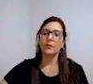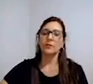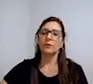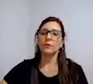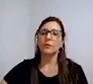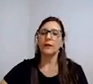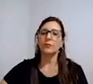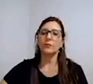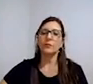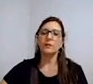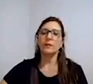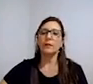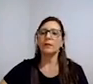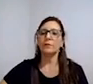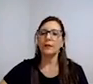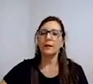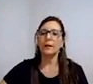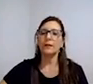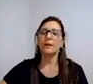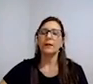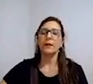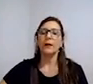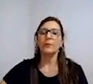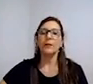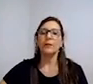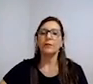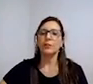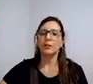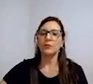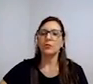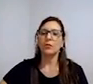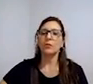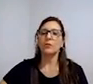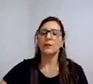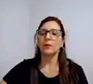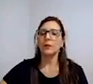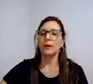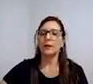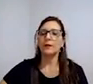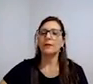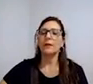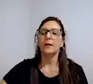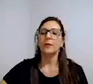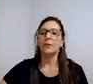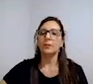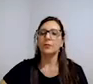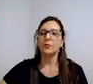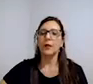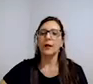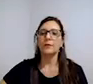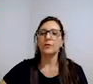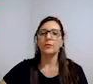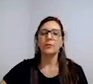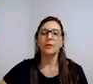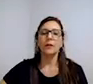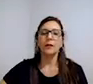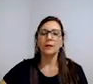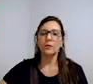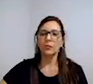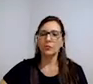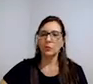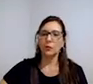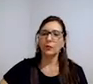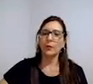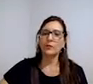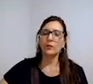depende da nossa vontade, que seria falar, abrir e fechar os olhos, caminhar, mexer os braços,